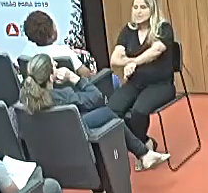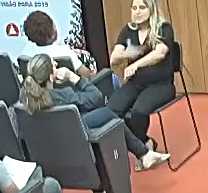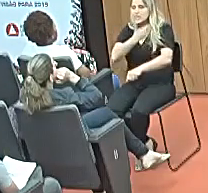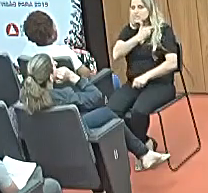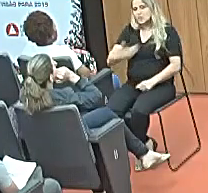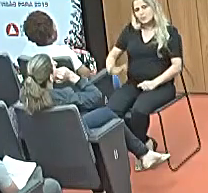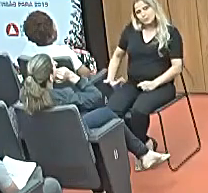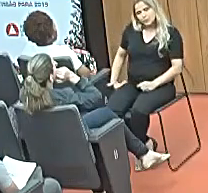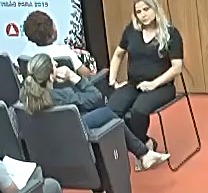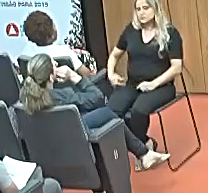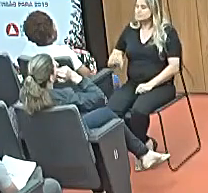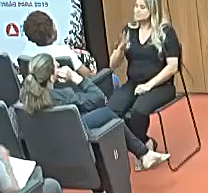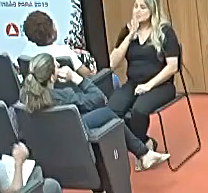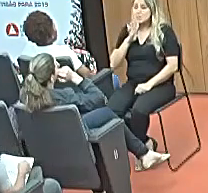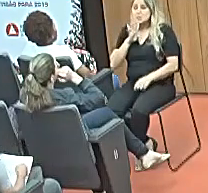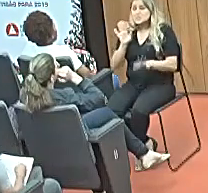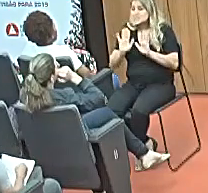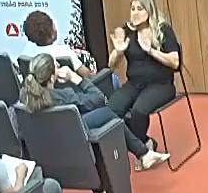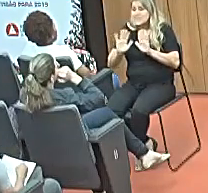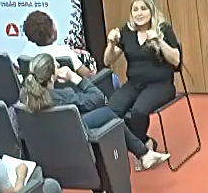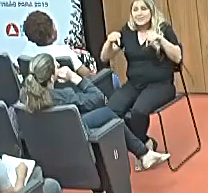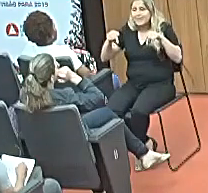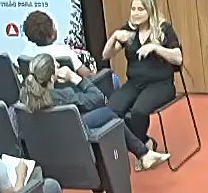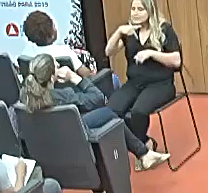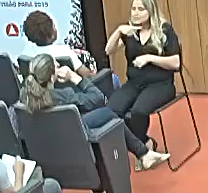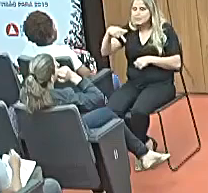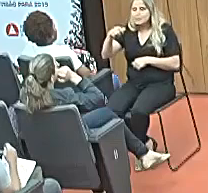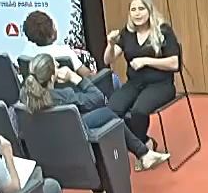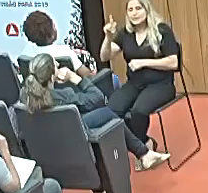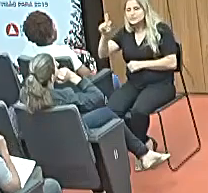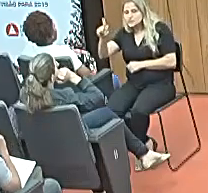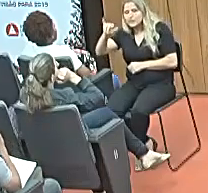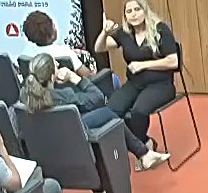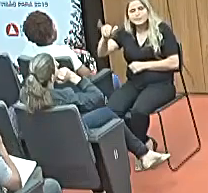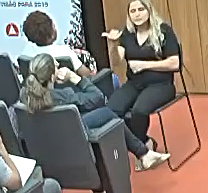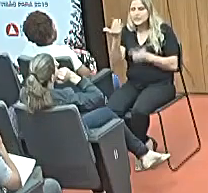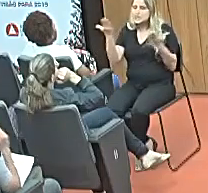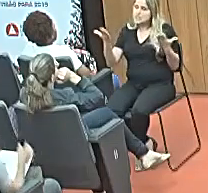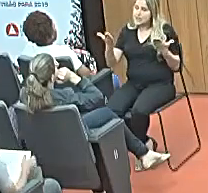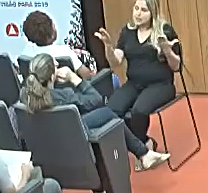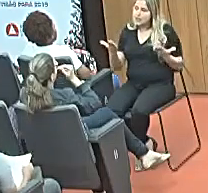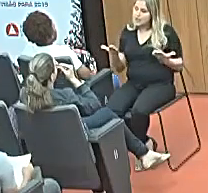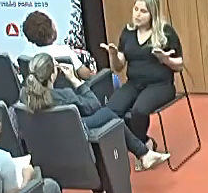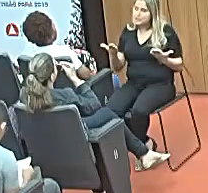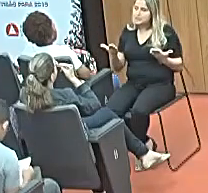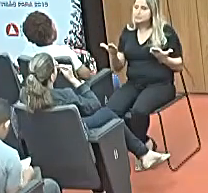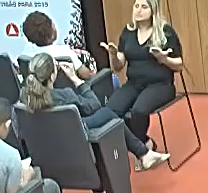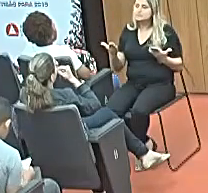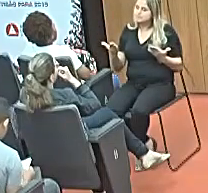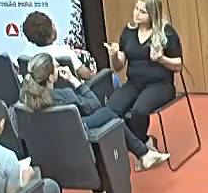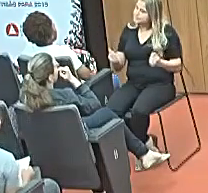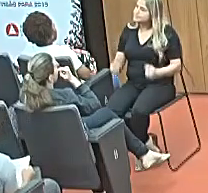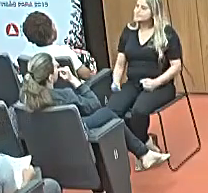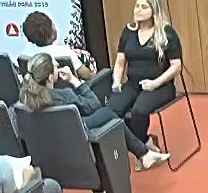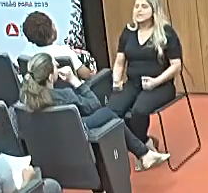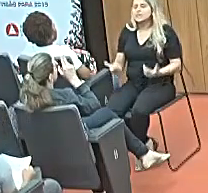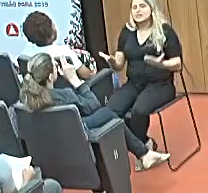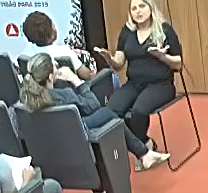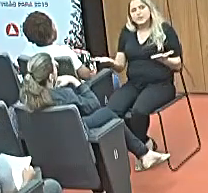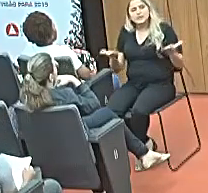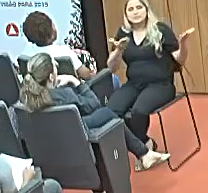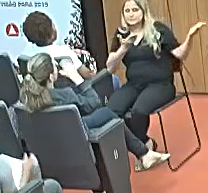conhecia esse trabalho foi a primeira oportunidade e quero me dirigir ao